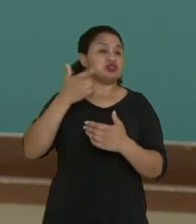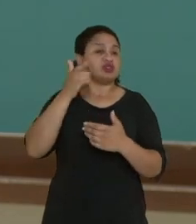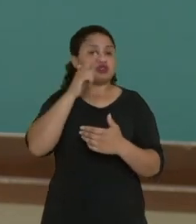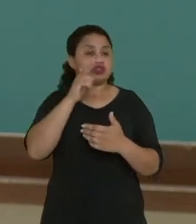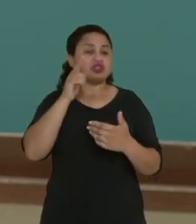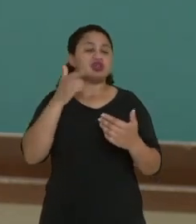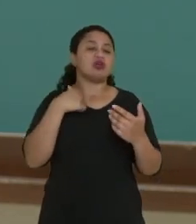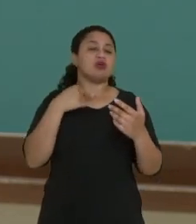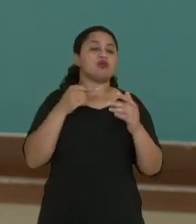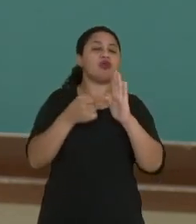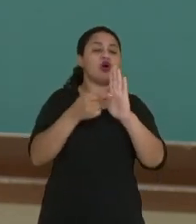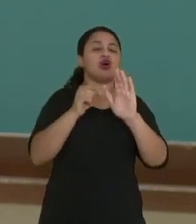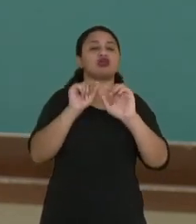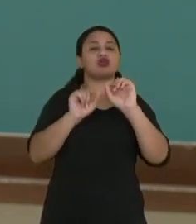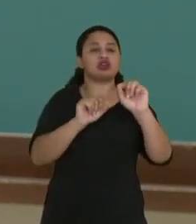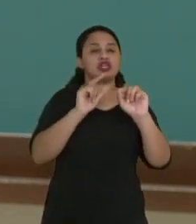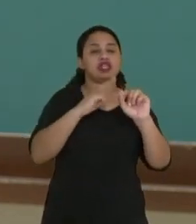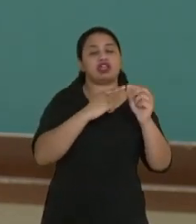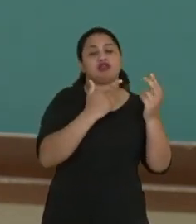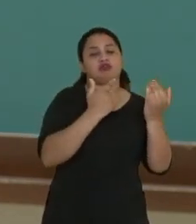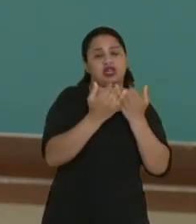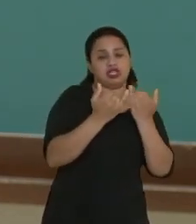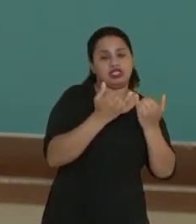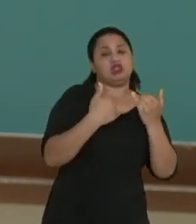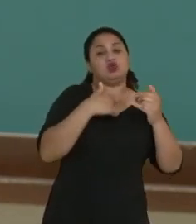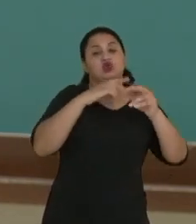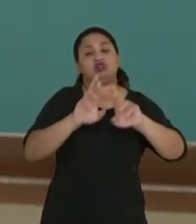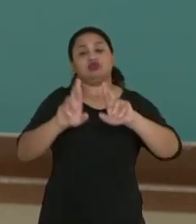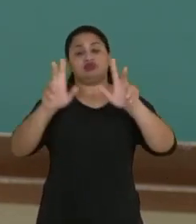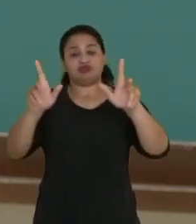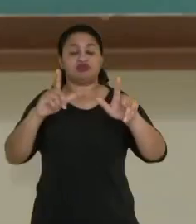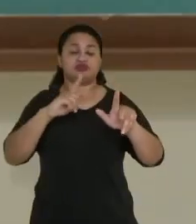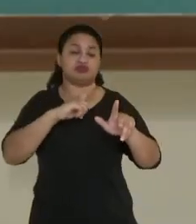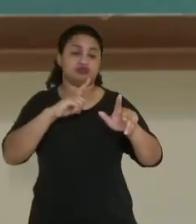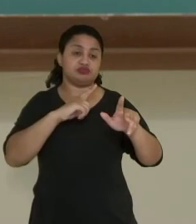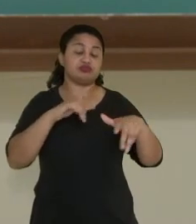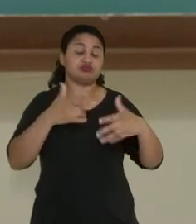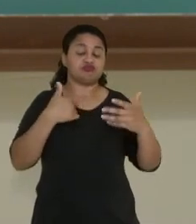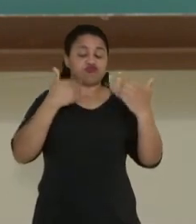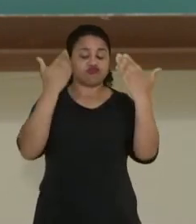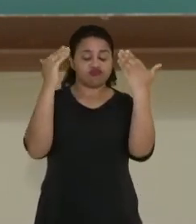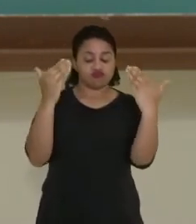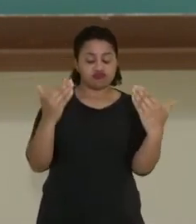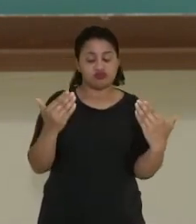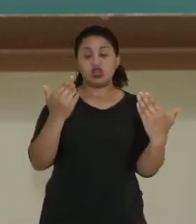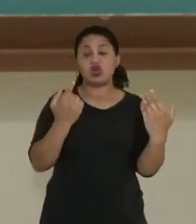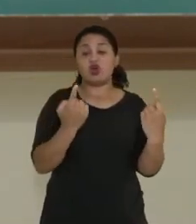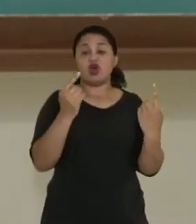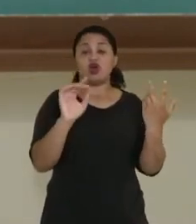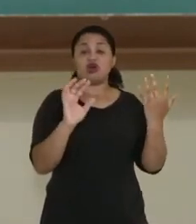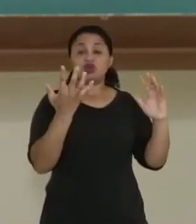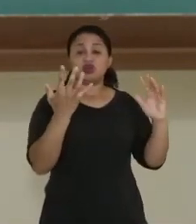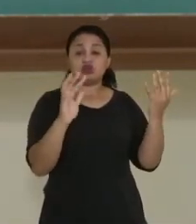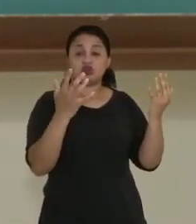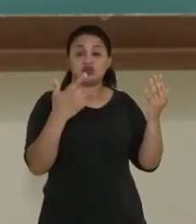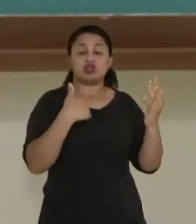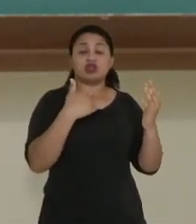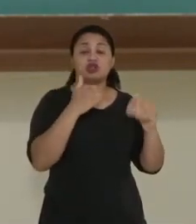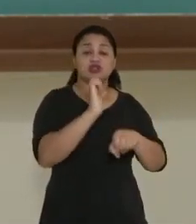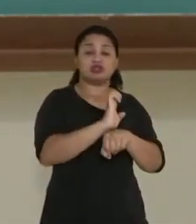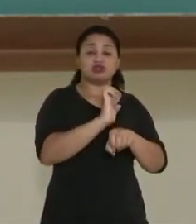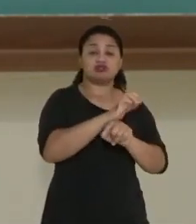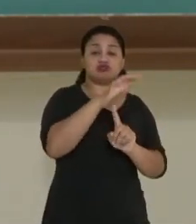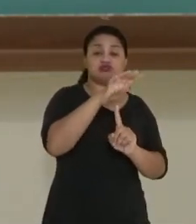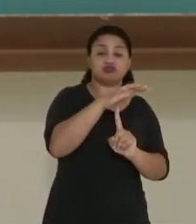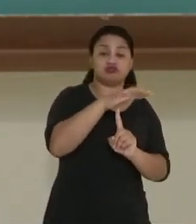estabelecer semelhanças ou diferenças até mesmo entre eles. Então vocês vão analisar qual o clima do estado do